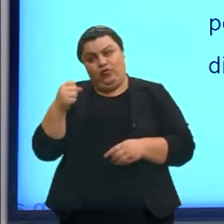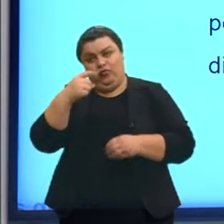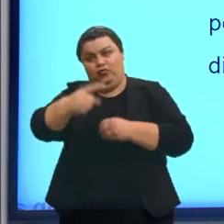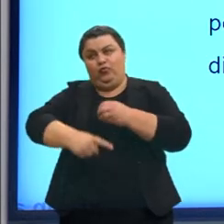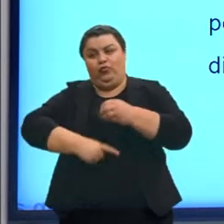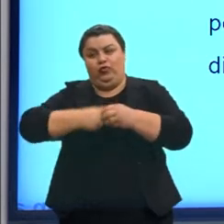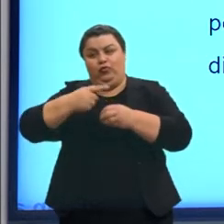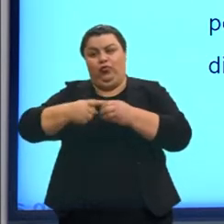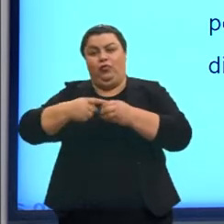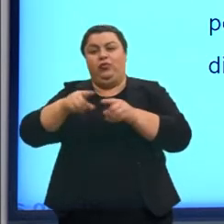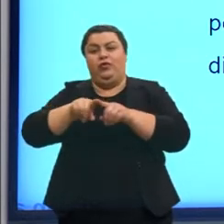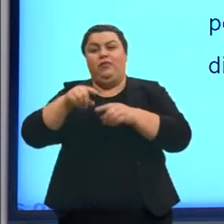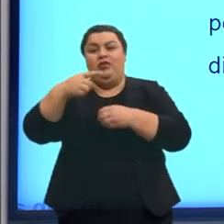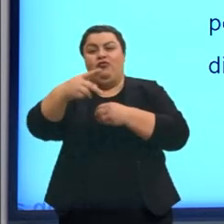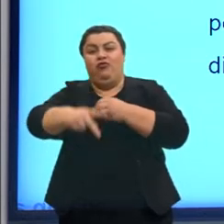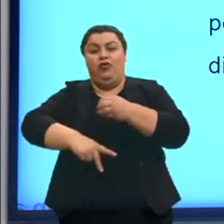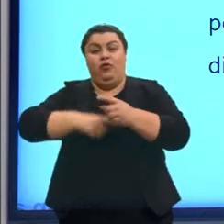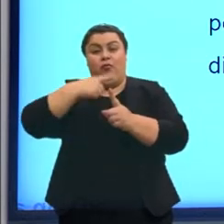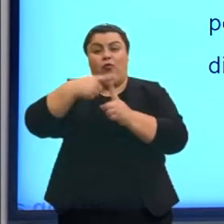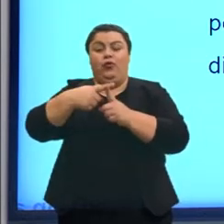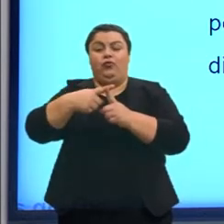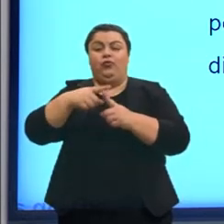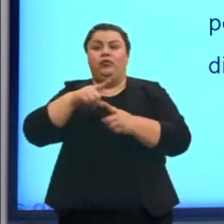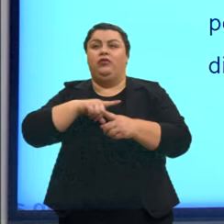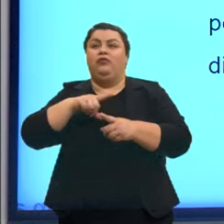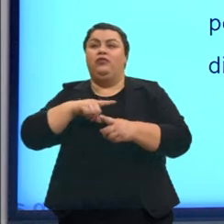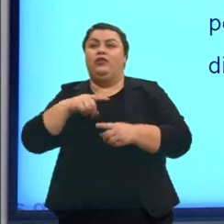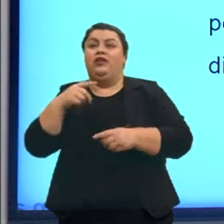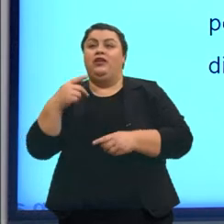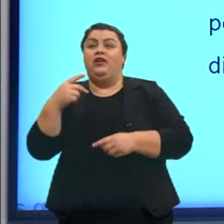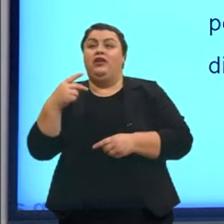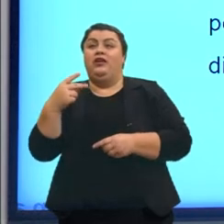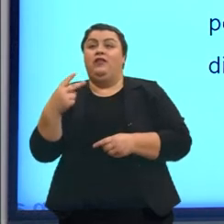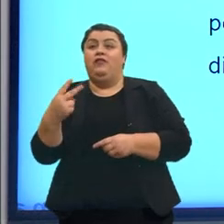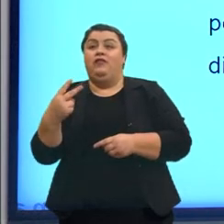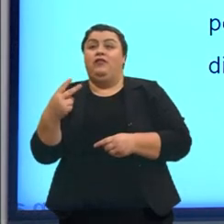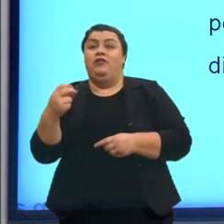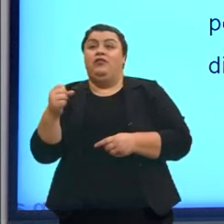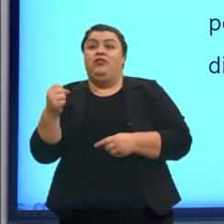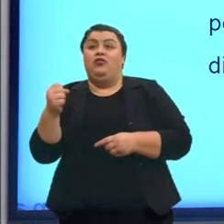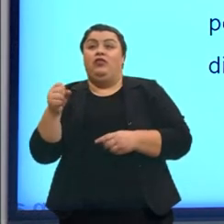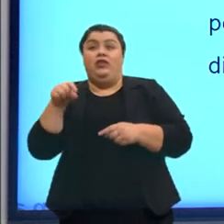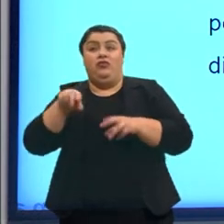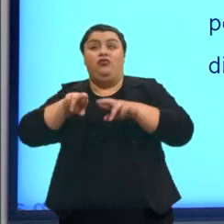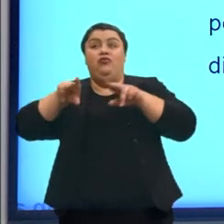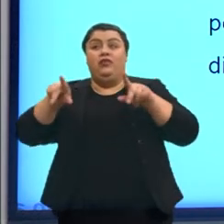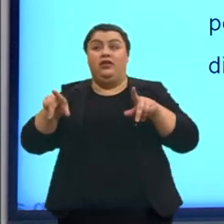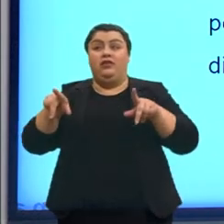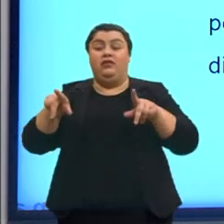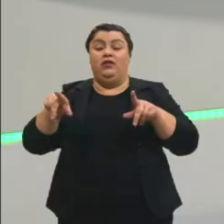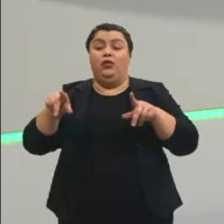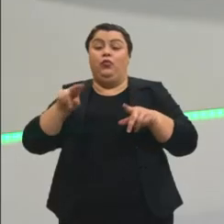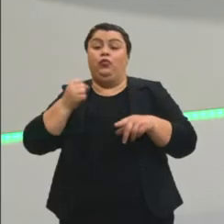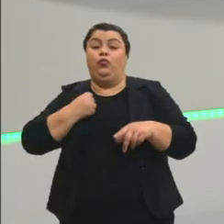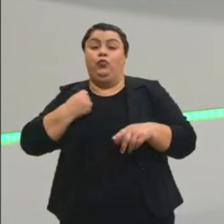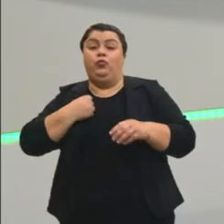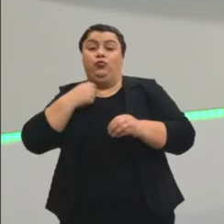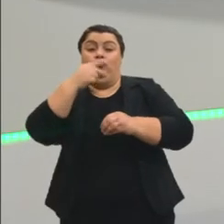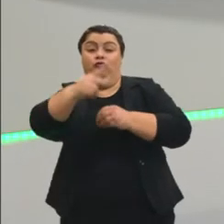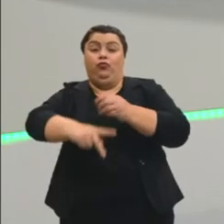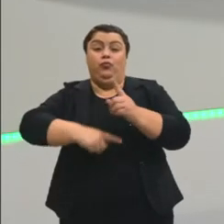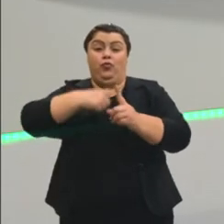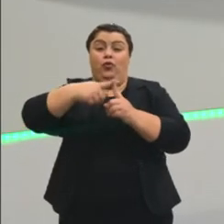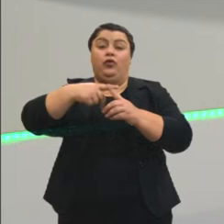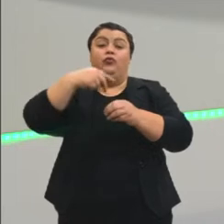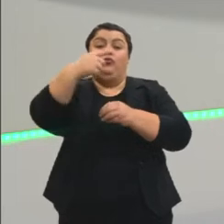prótons então 40 - 18 eu vou ter vinte e dois nêutrons então ele se diferencia pelo número de prótons o número de